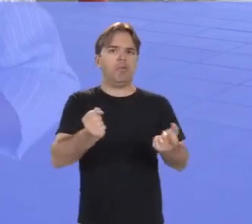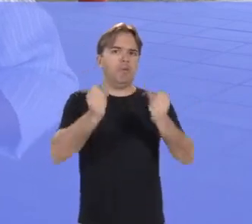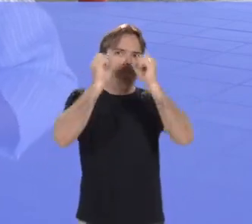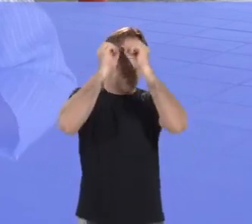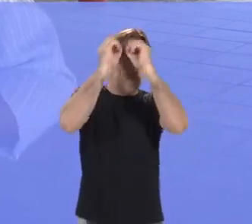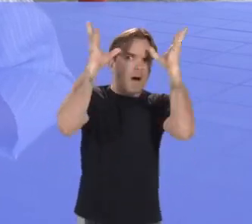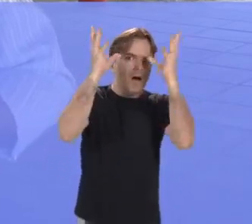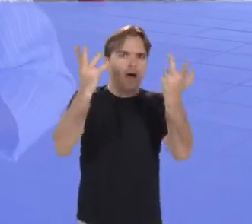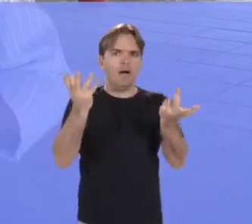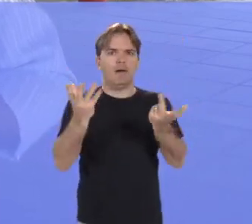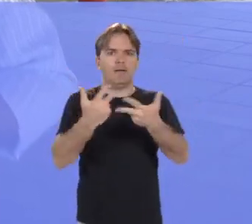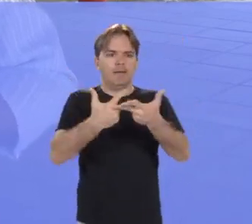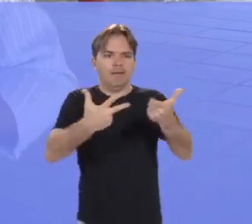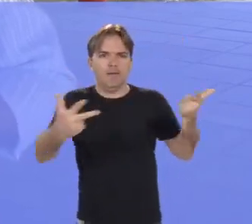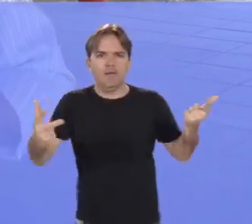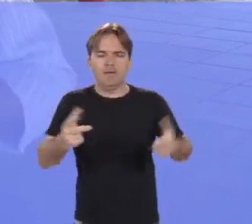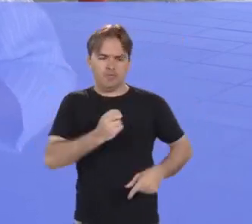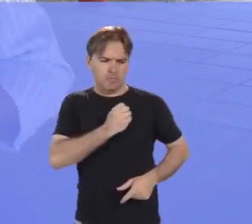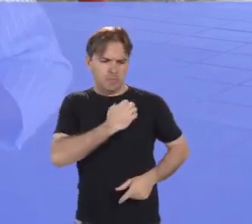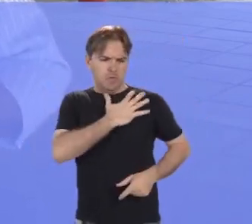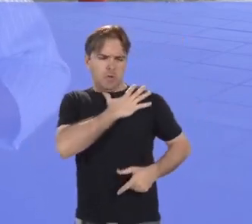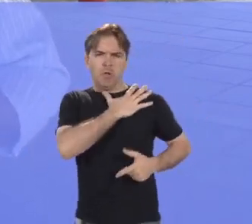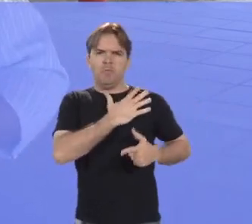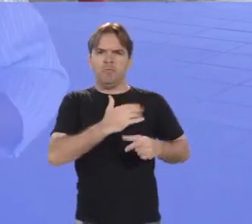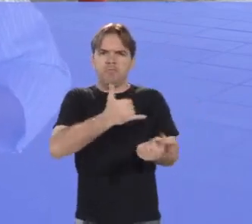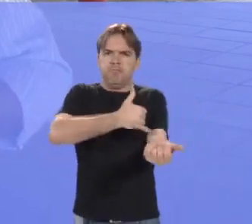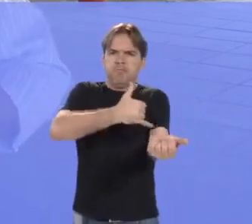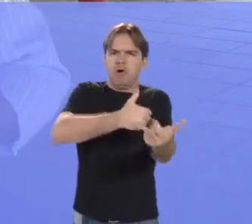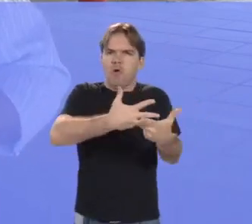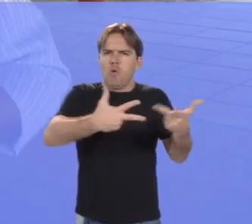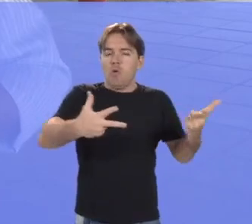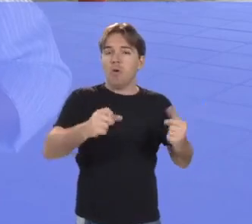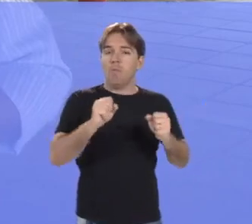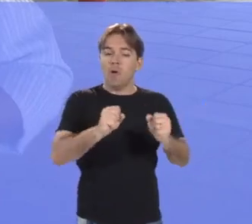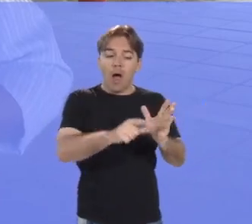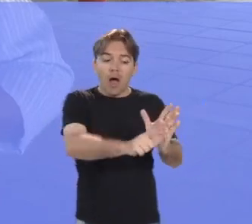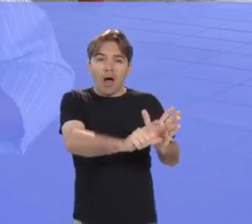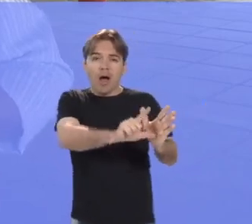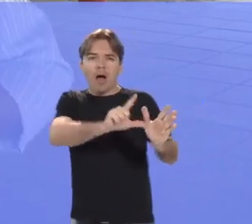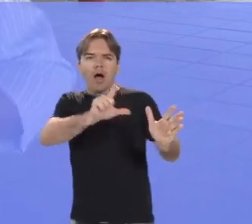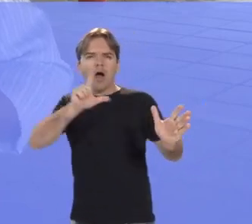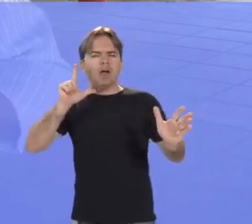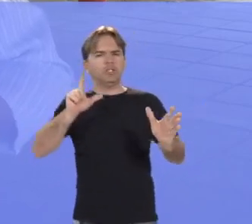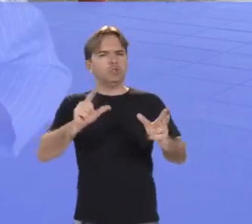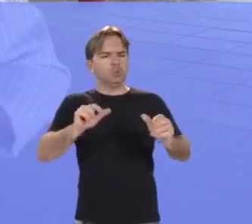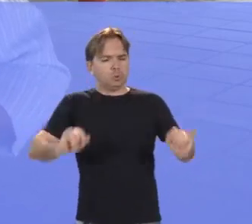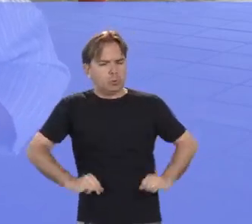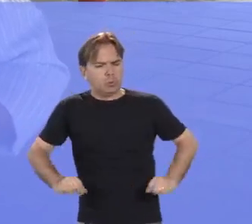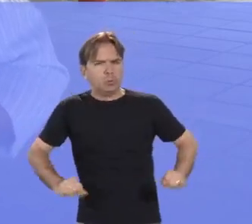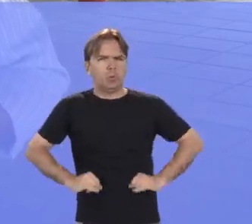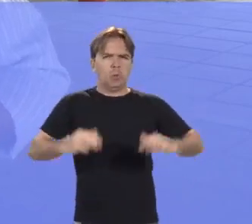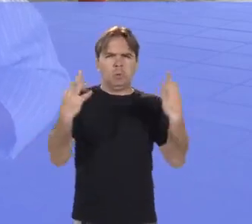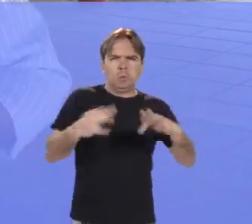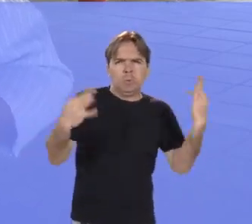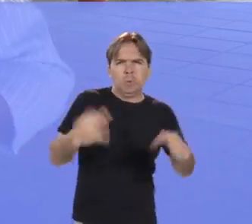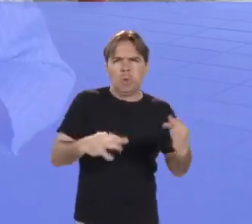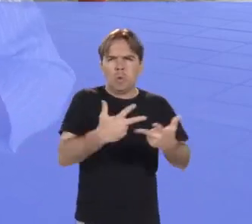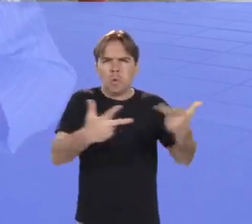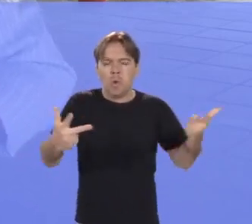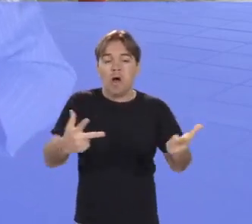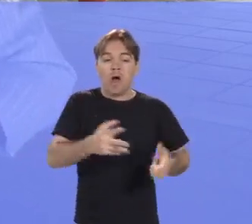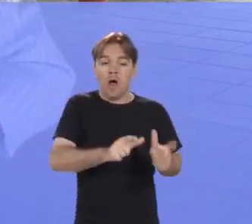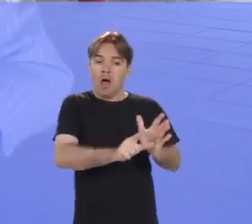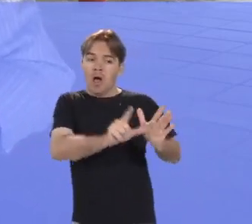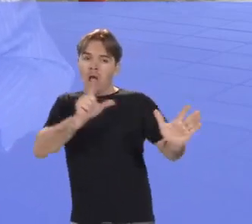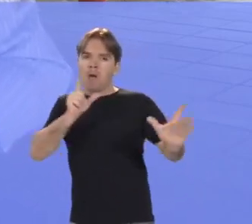estamos buscando identificar em fases pré-clínicas, ou seja, antes da pessoa começar a sentir alguma coisa, a gente ser capaz